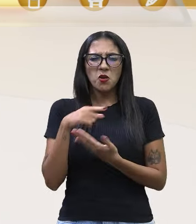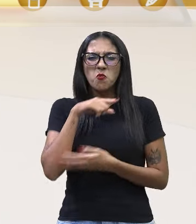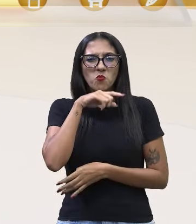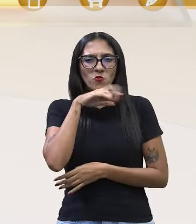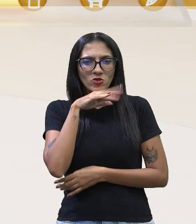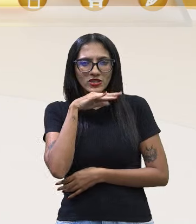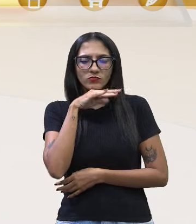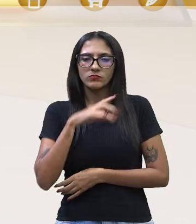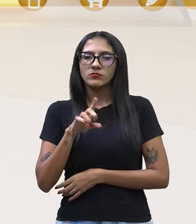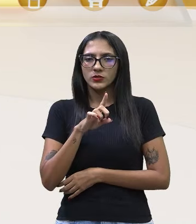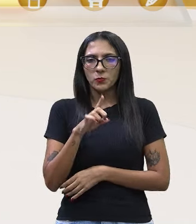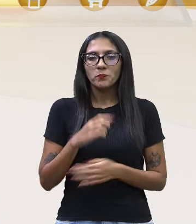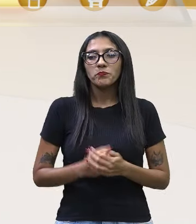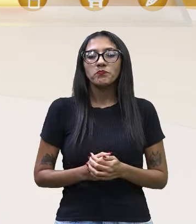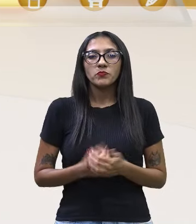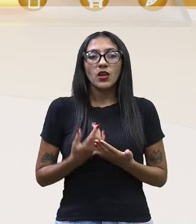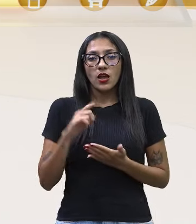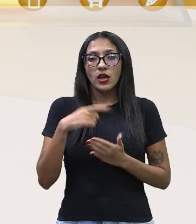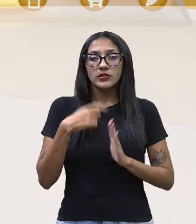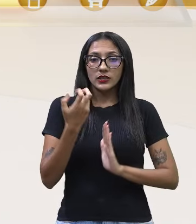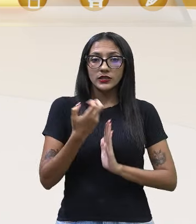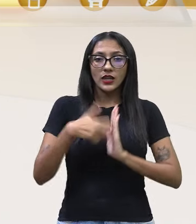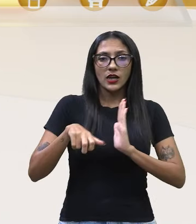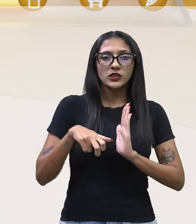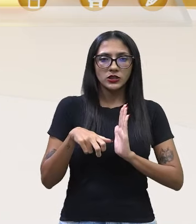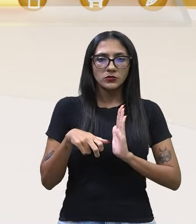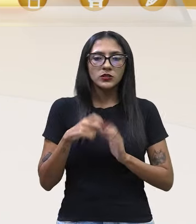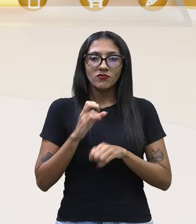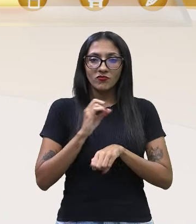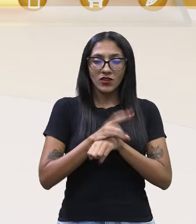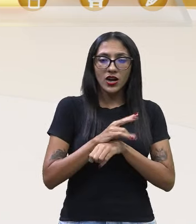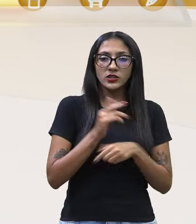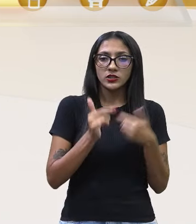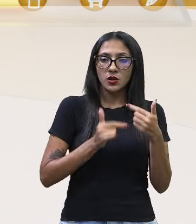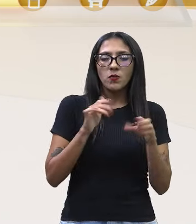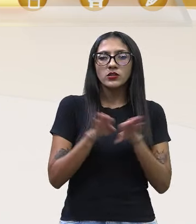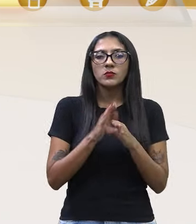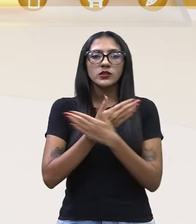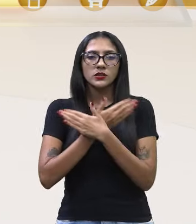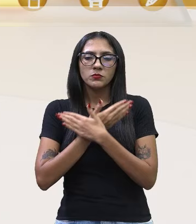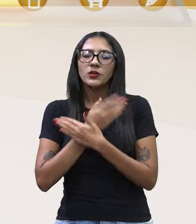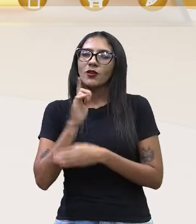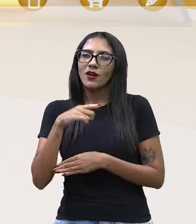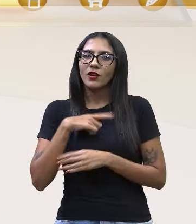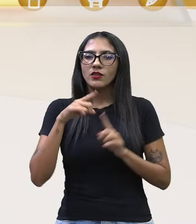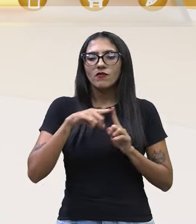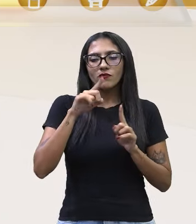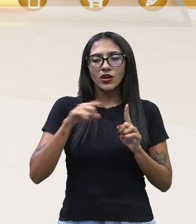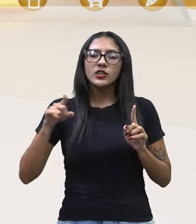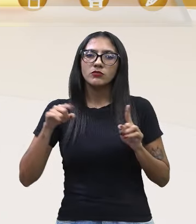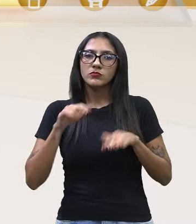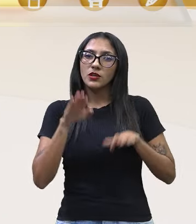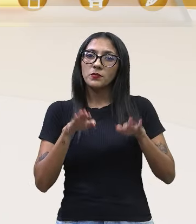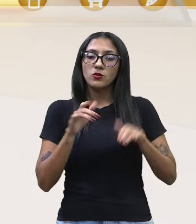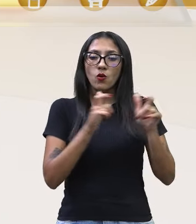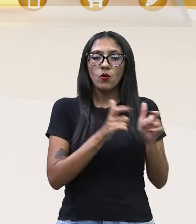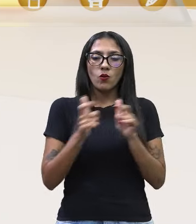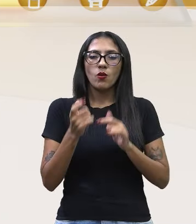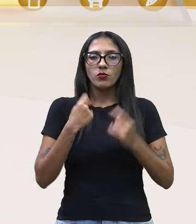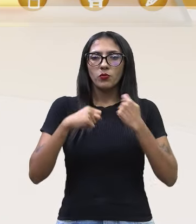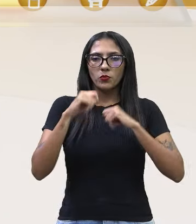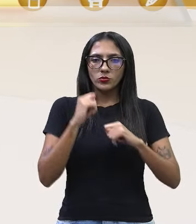não a taxa de desemprego e emprego na Amazônia ela vai variar significativamente entre os setores econômicos